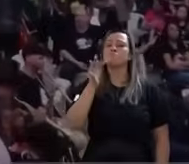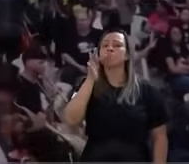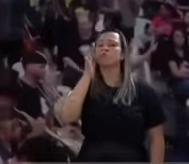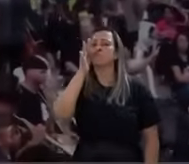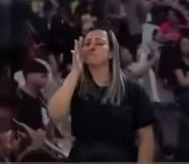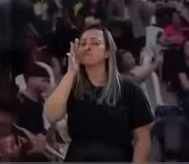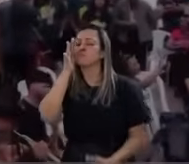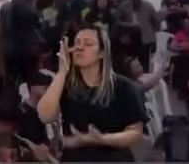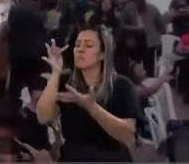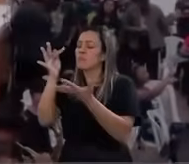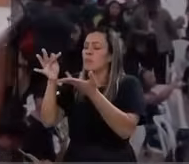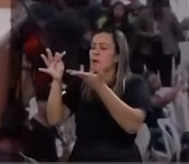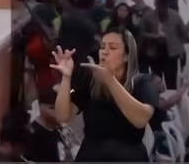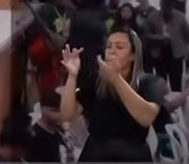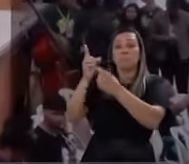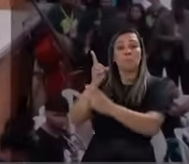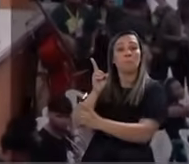gloriosa.